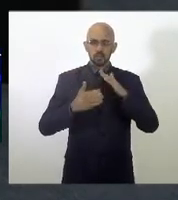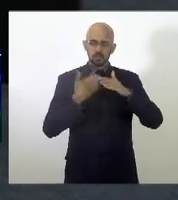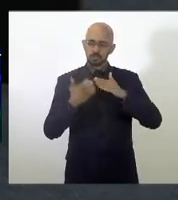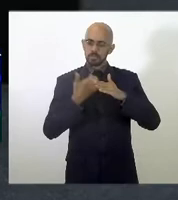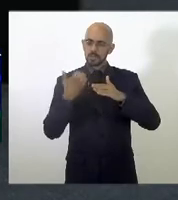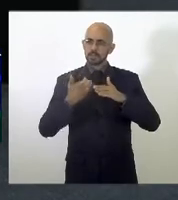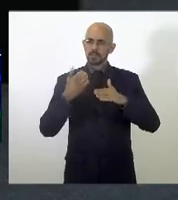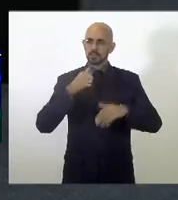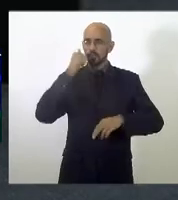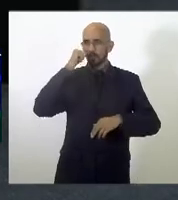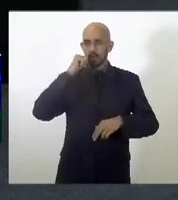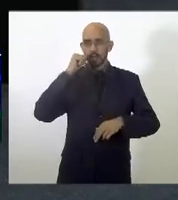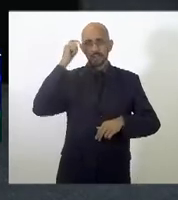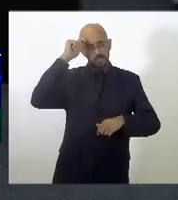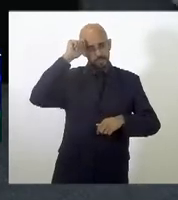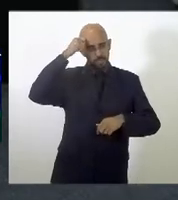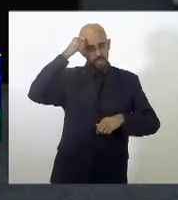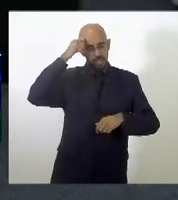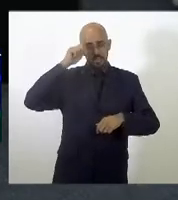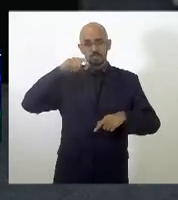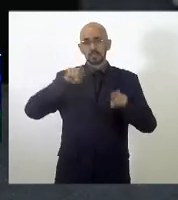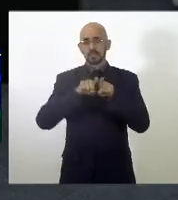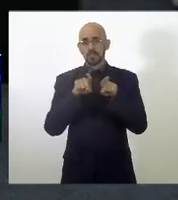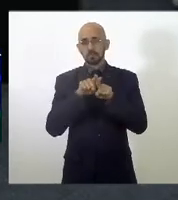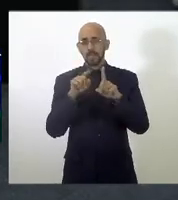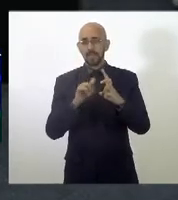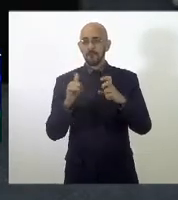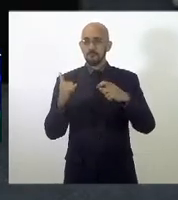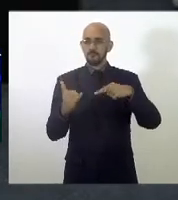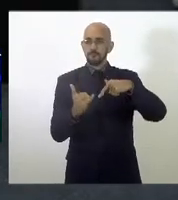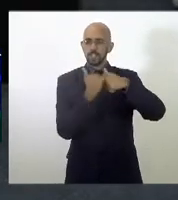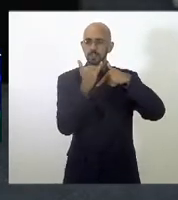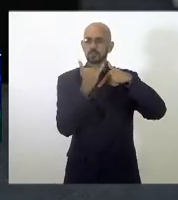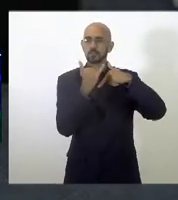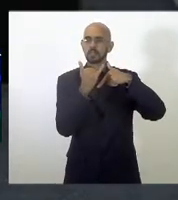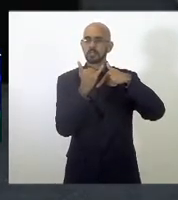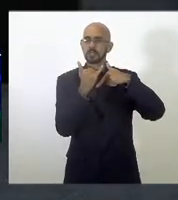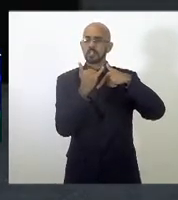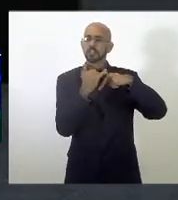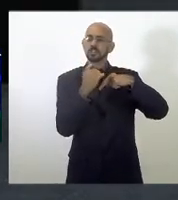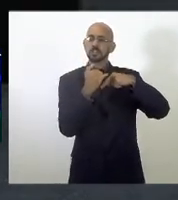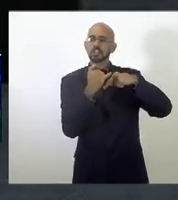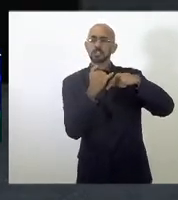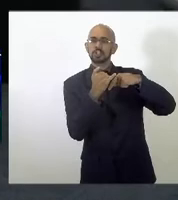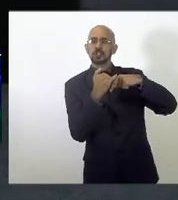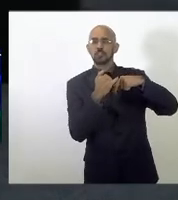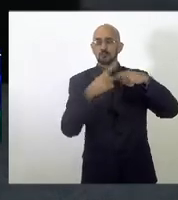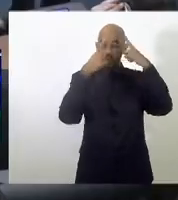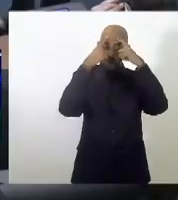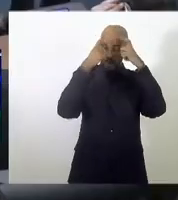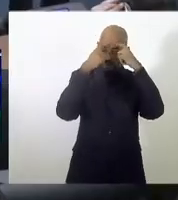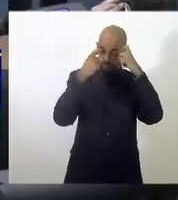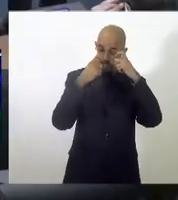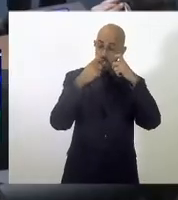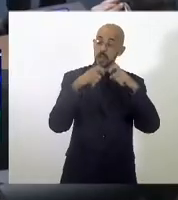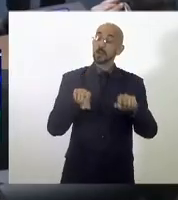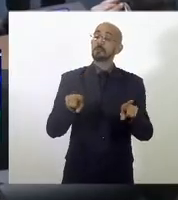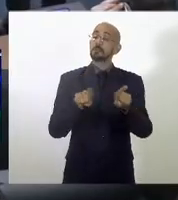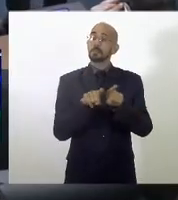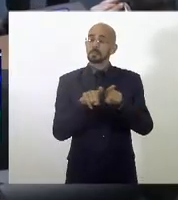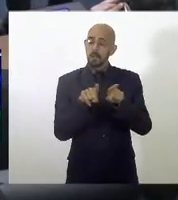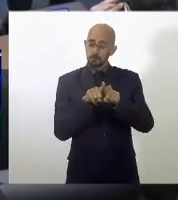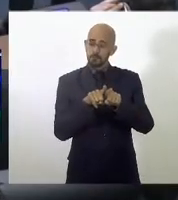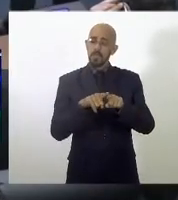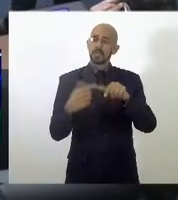mulheres vítimas de violência, deputada Renata Souza, que foi incorporado ao texto da lei, né, a questão de empreendimentos